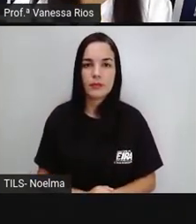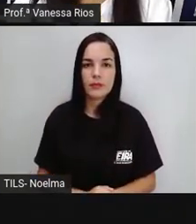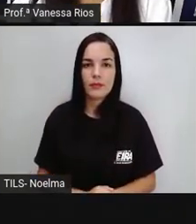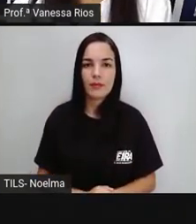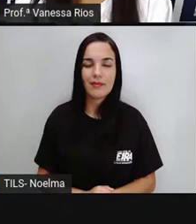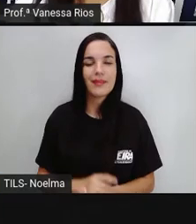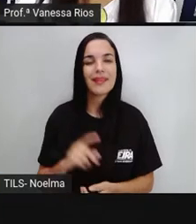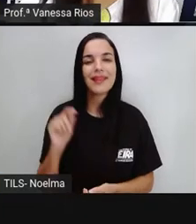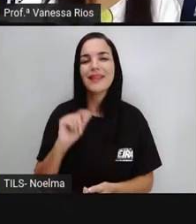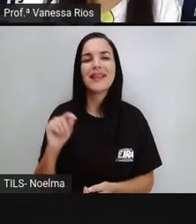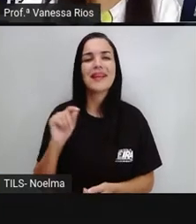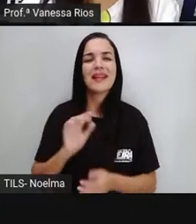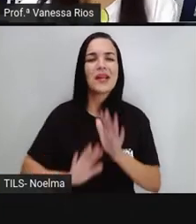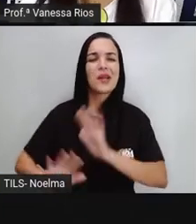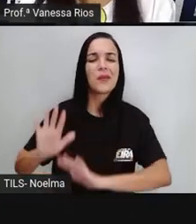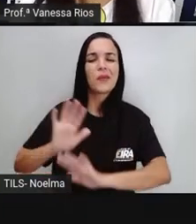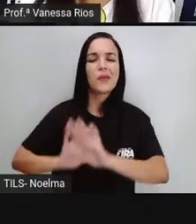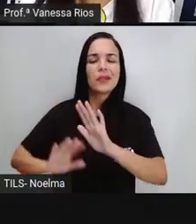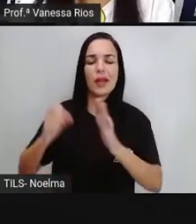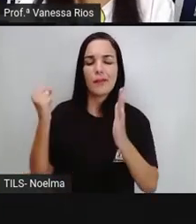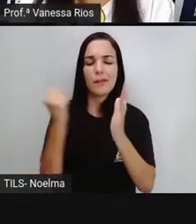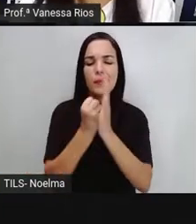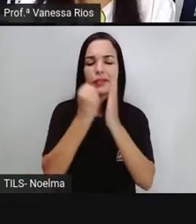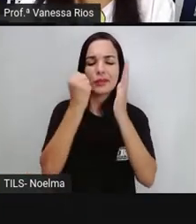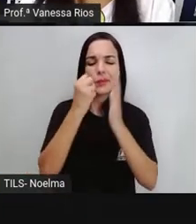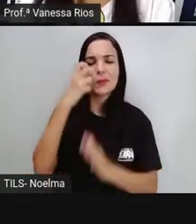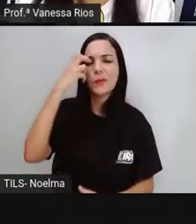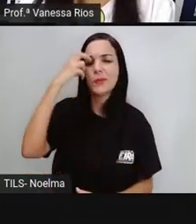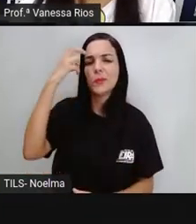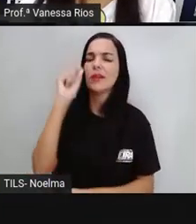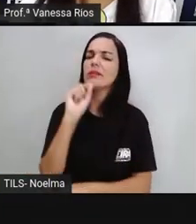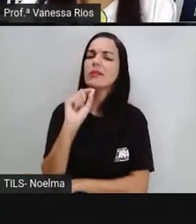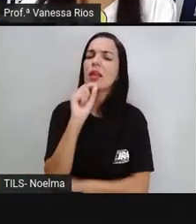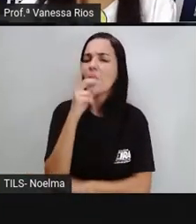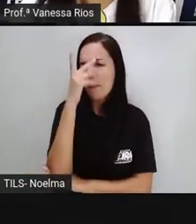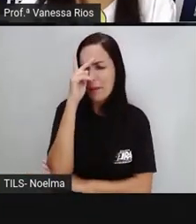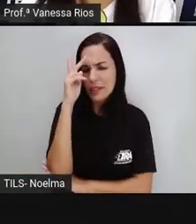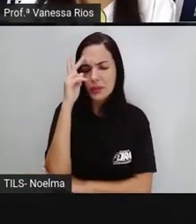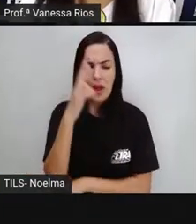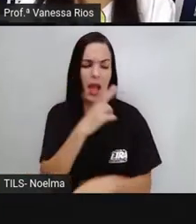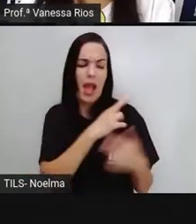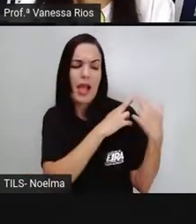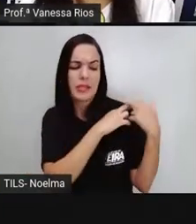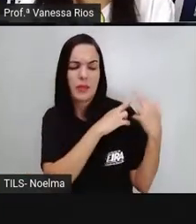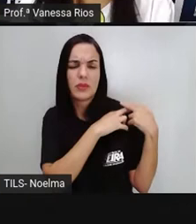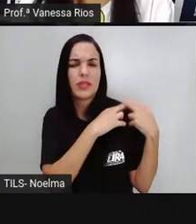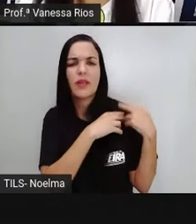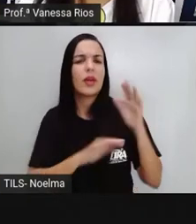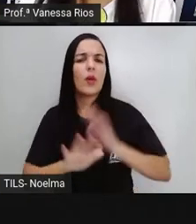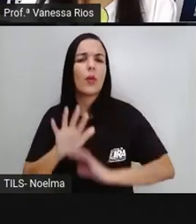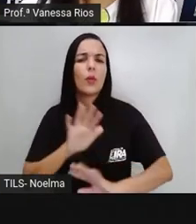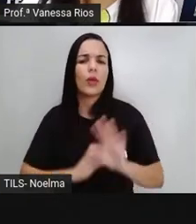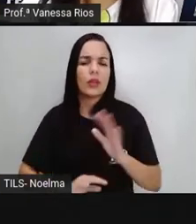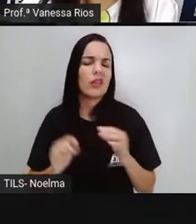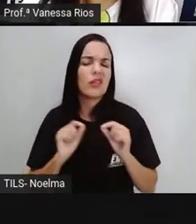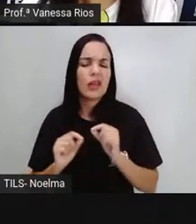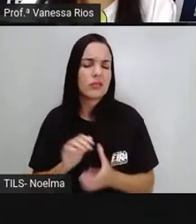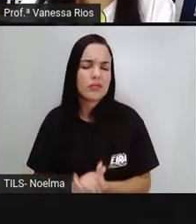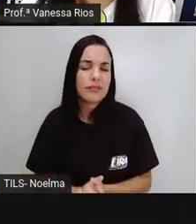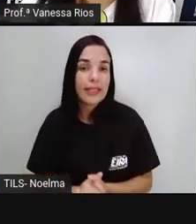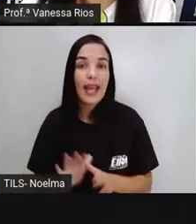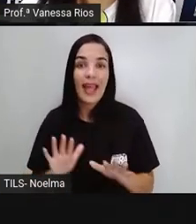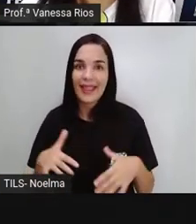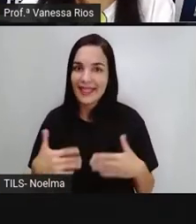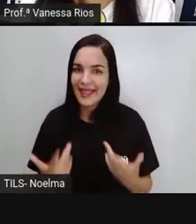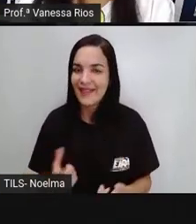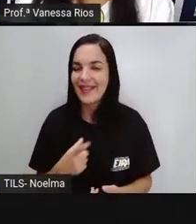E aí, quem é que cuida dos patrimônios culturais, né? Existem órgãos específicos para identificar, que